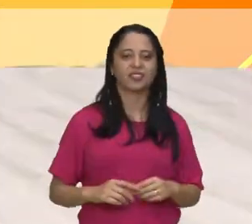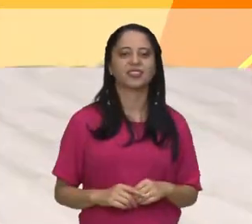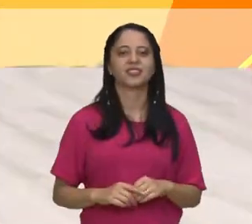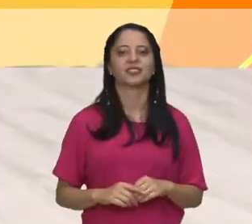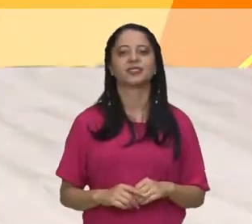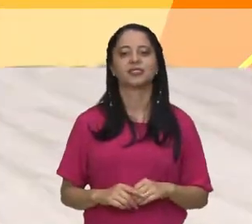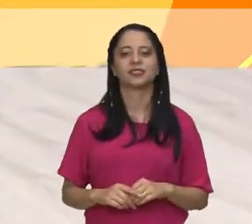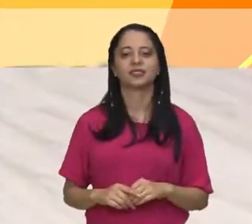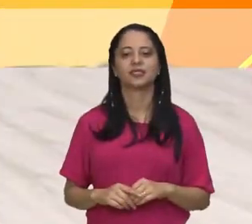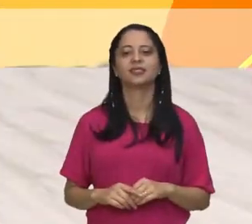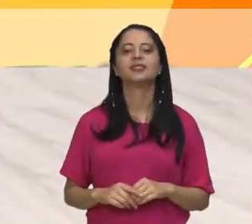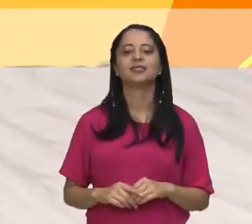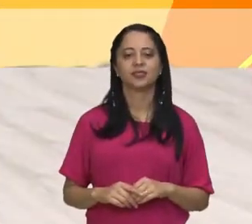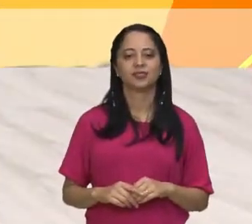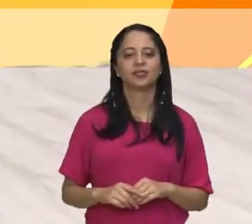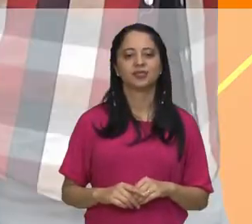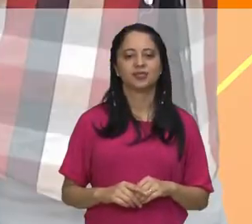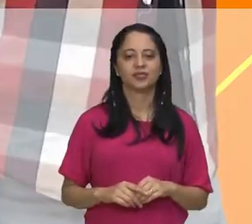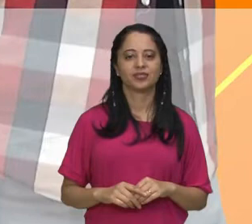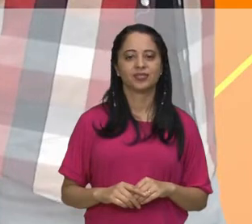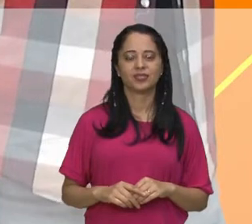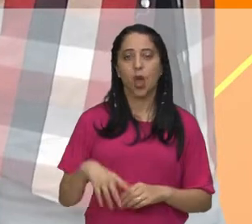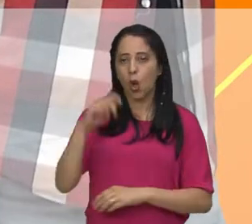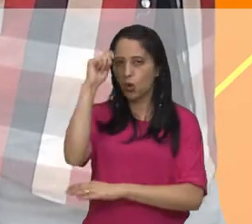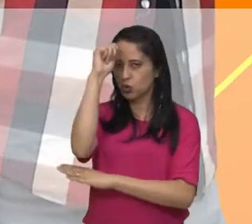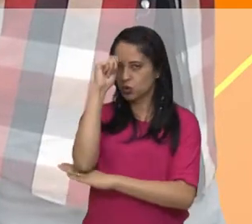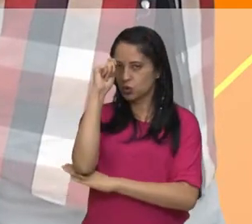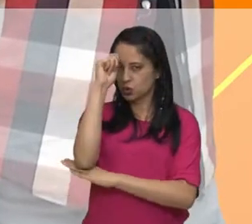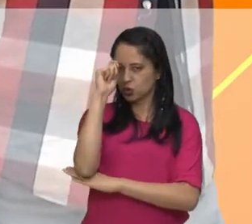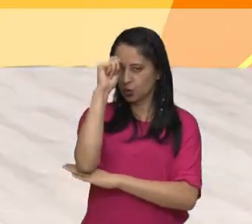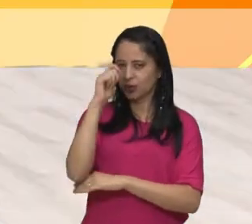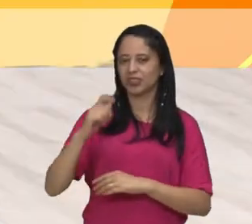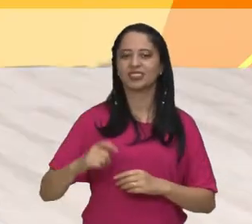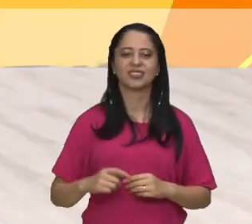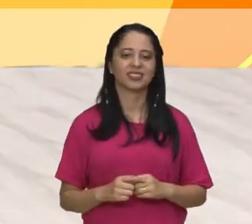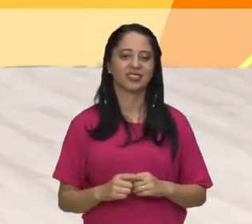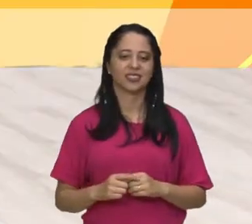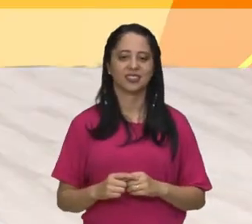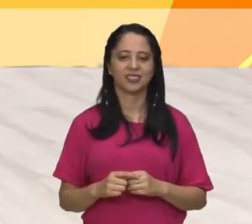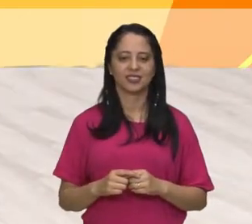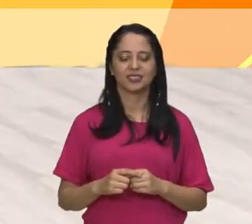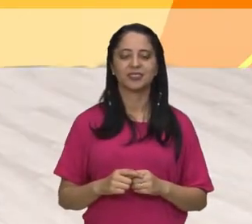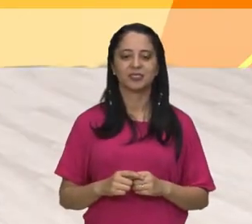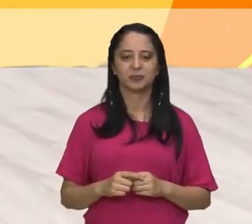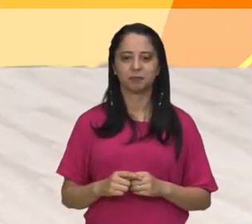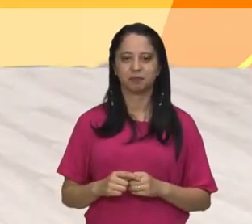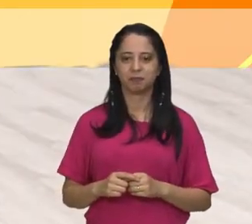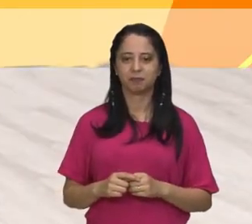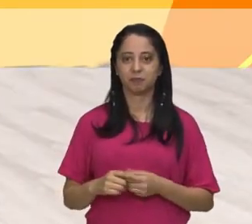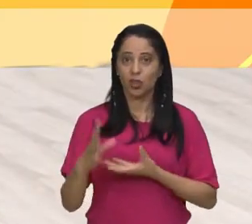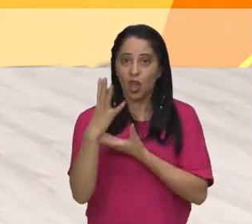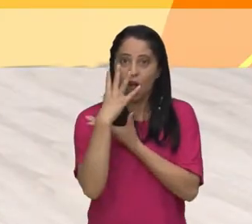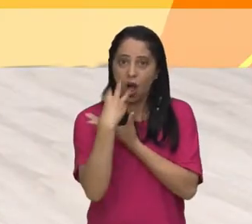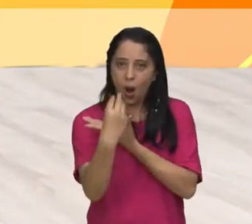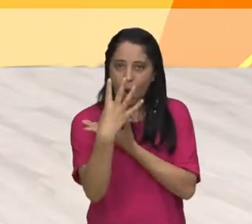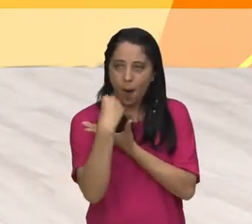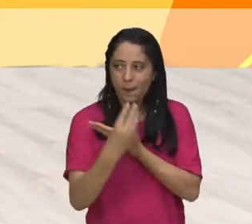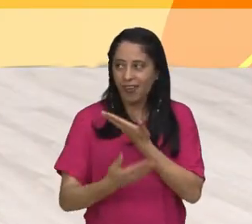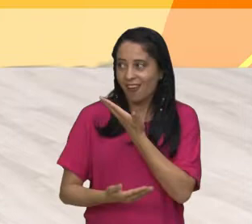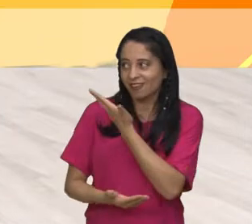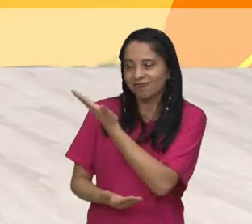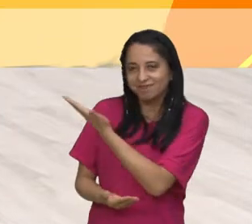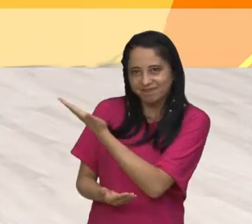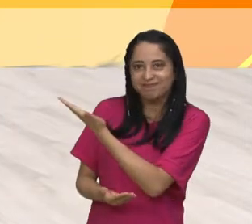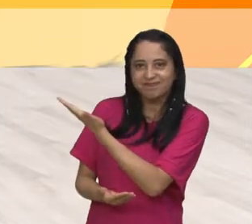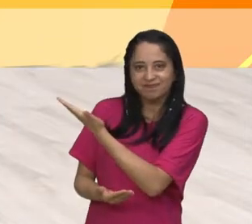tá? Apontei para o parceiro. Fiz o chapéuzinho lá para o lado, perninha vai para fora, para dentro. Então, de